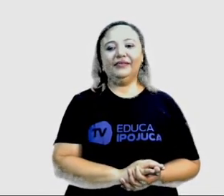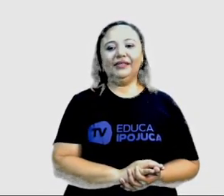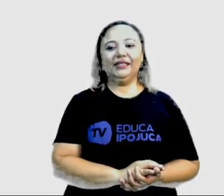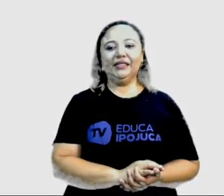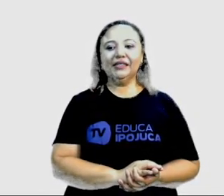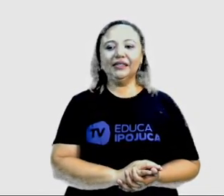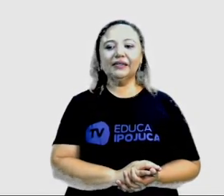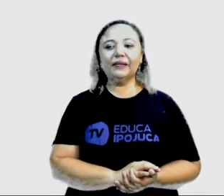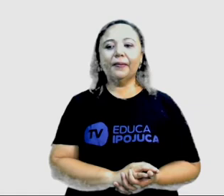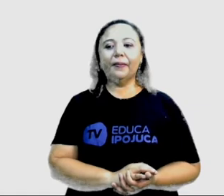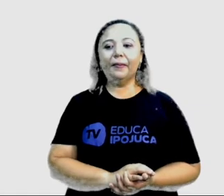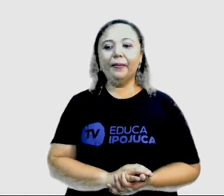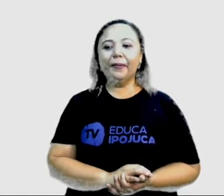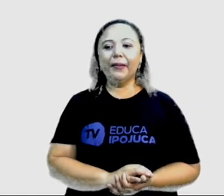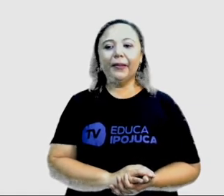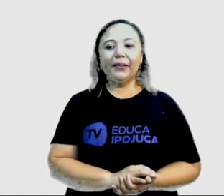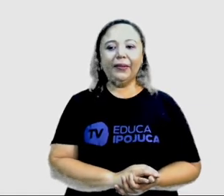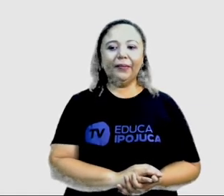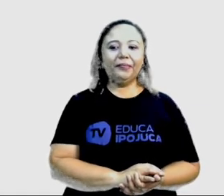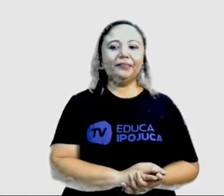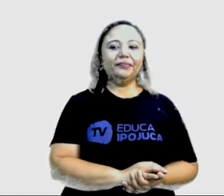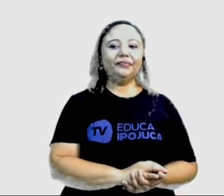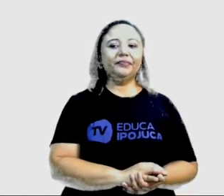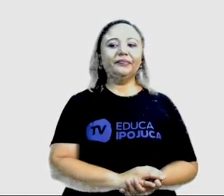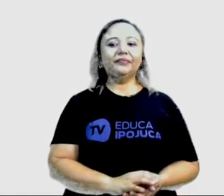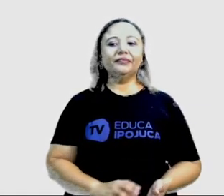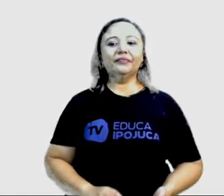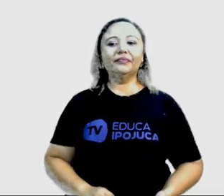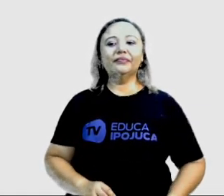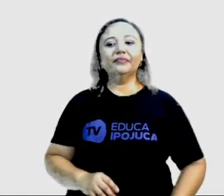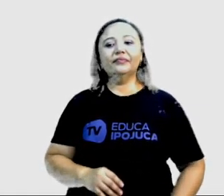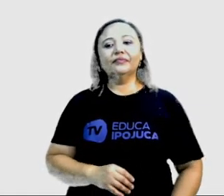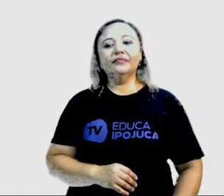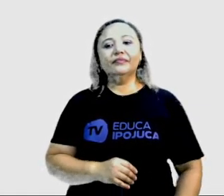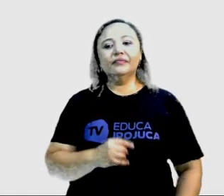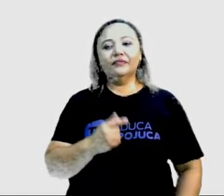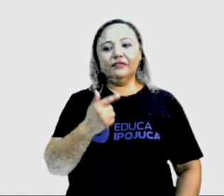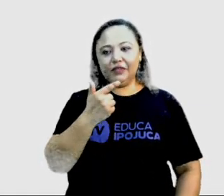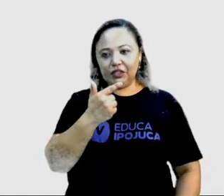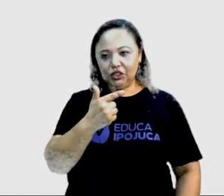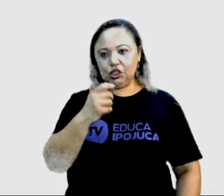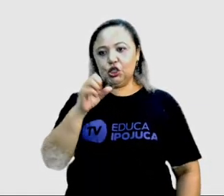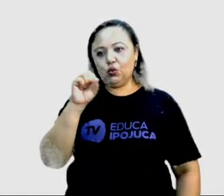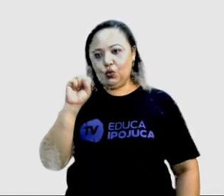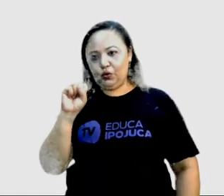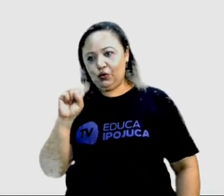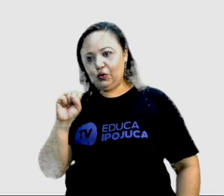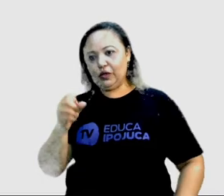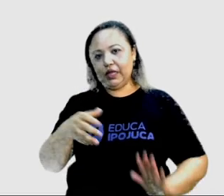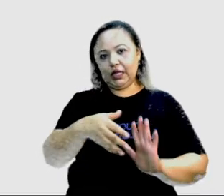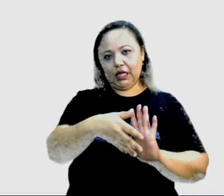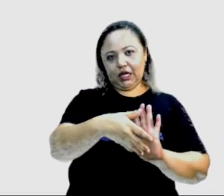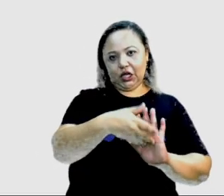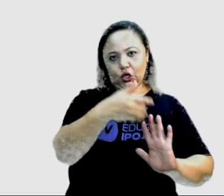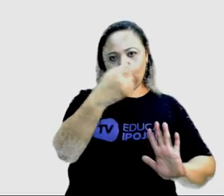de apenas 15 pirulitinhos. Então, eu tinha 28 no total,